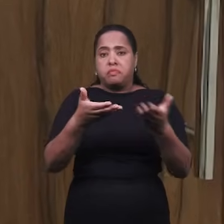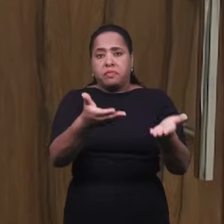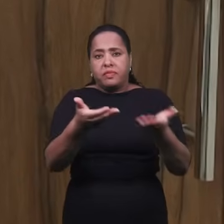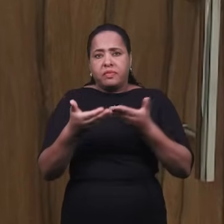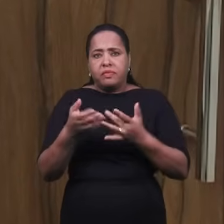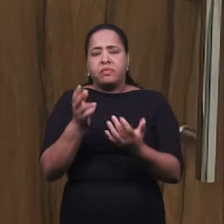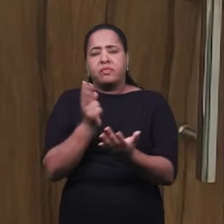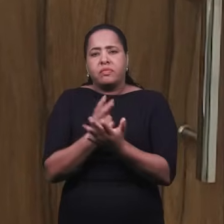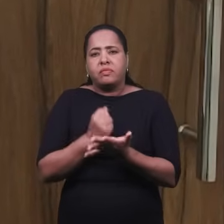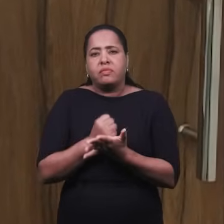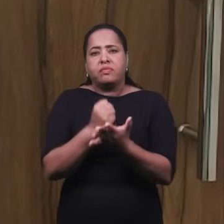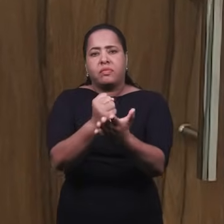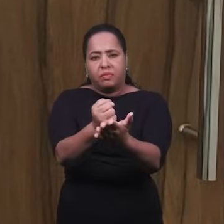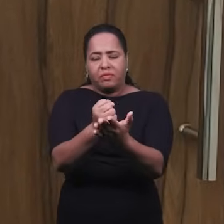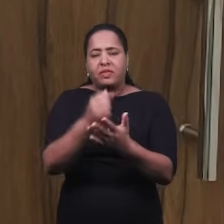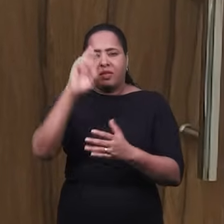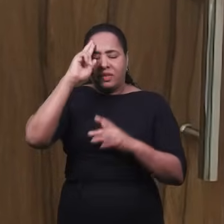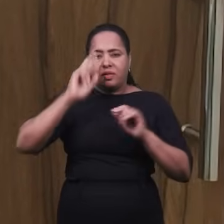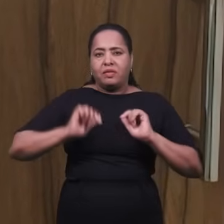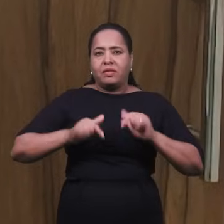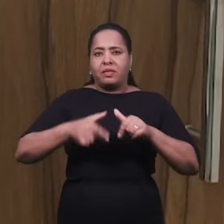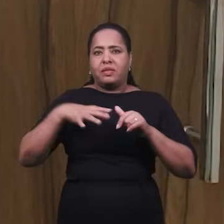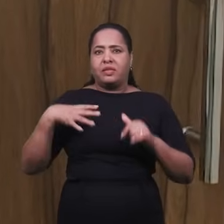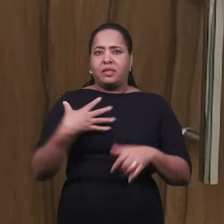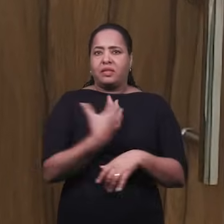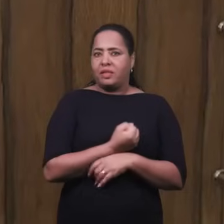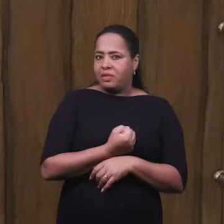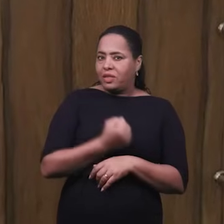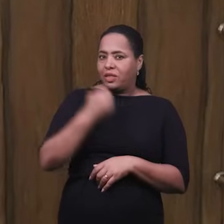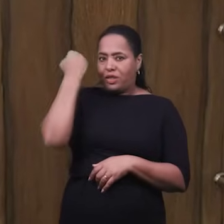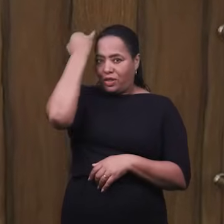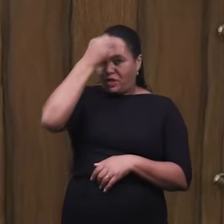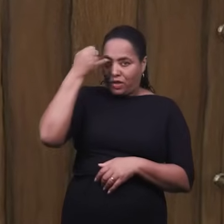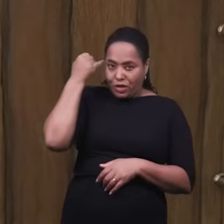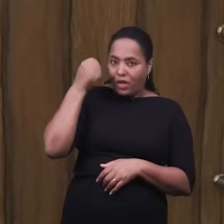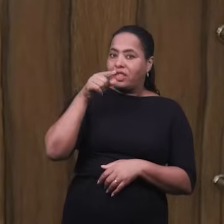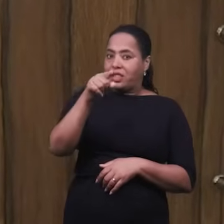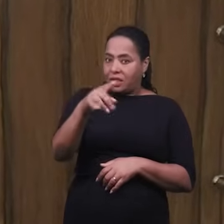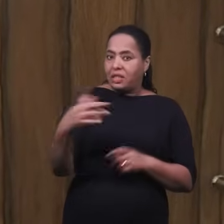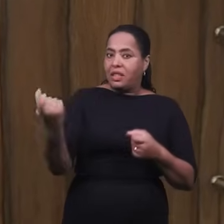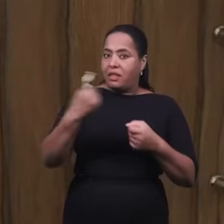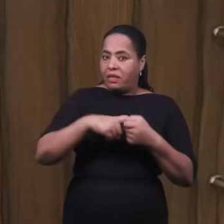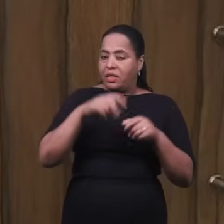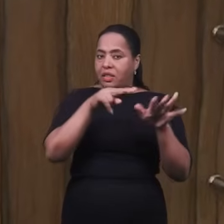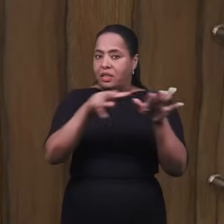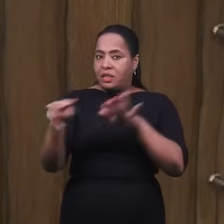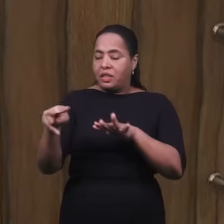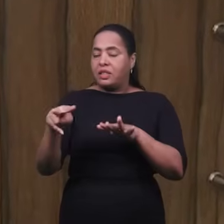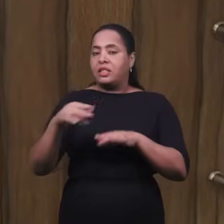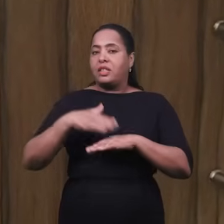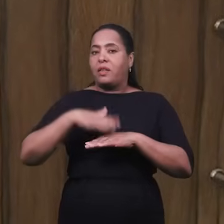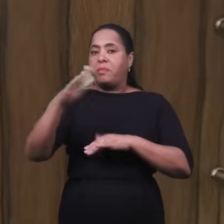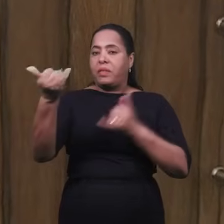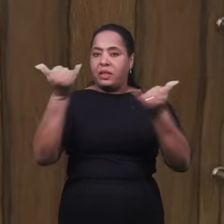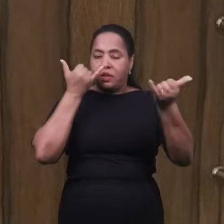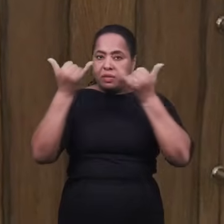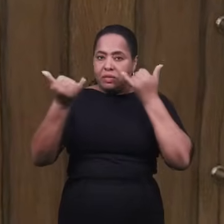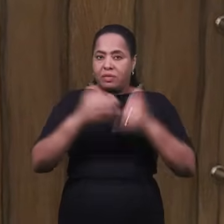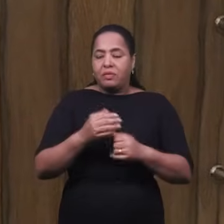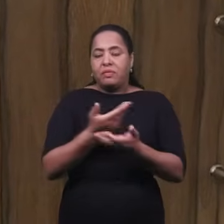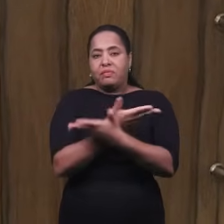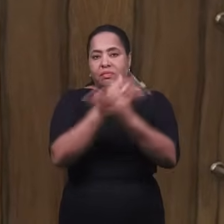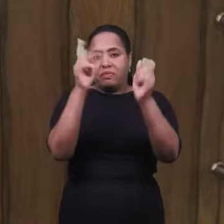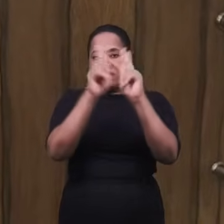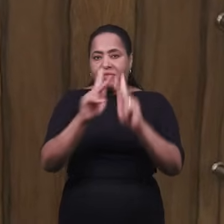feito. A assistência será mantida e o Senhor operar salvação. Irmão Jorge, é com você. Voltamos semana que vem trazendo mais notícias da região